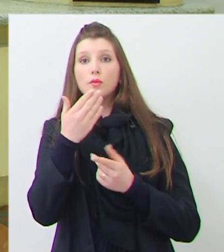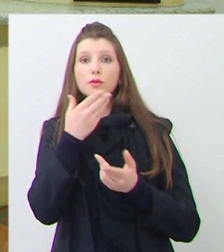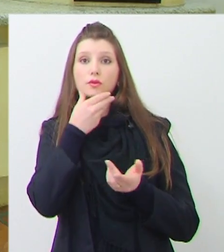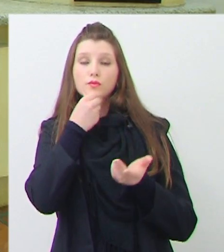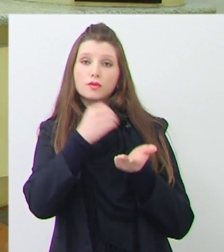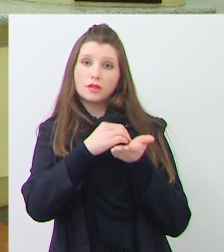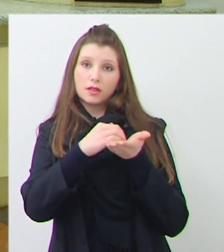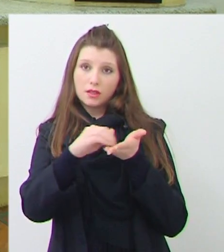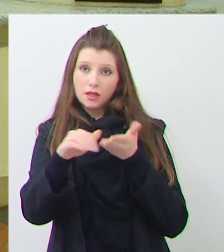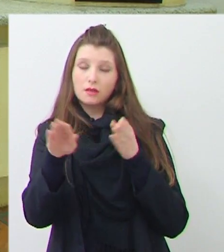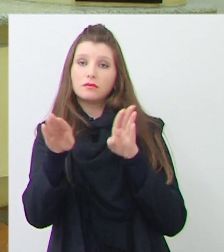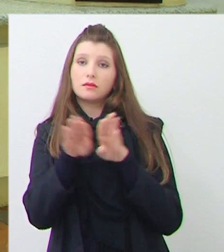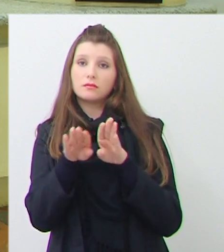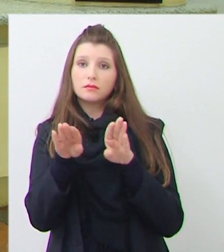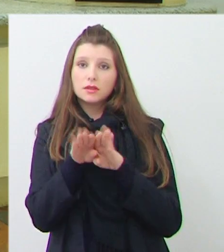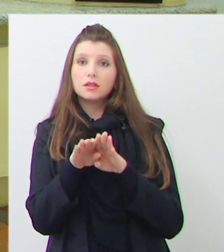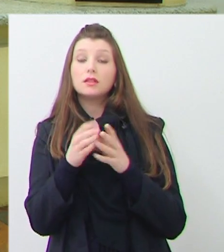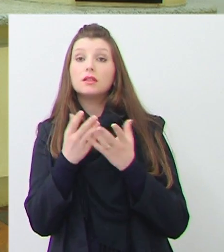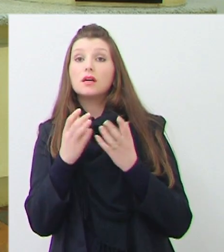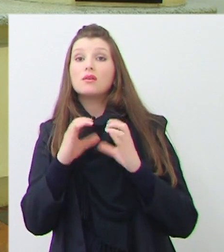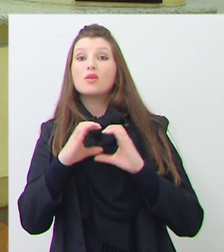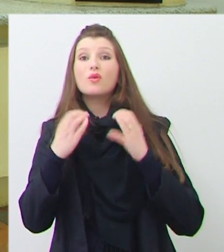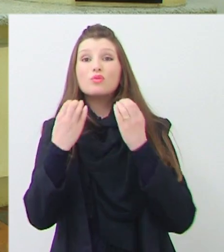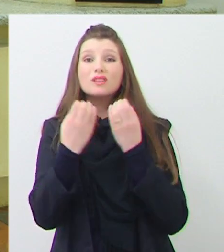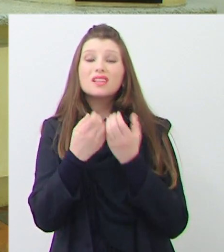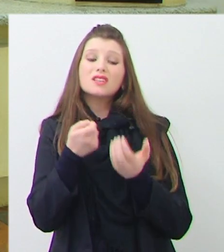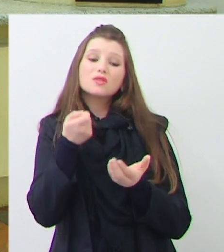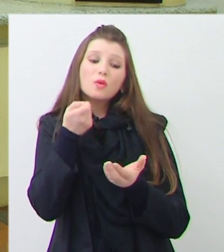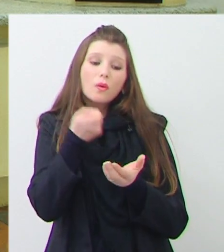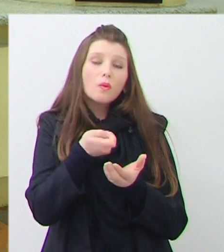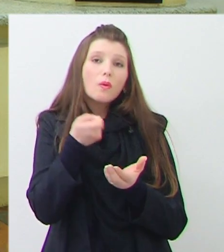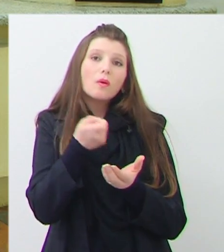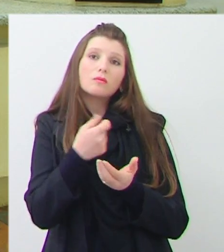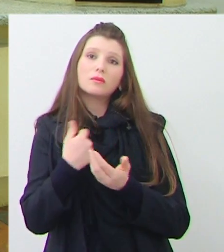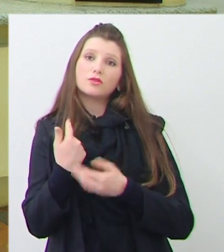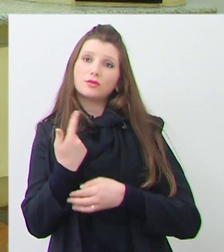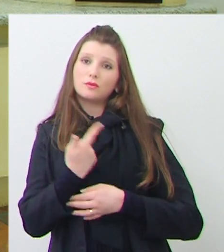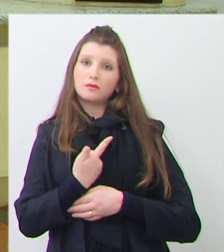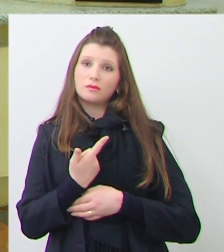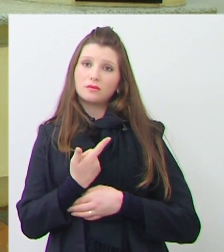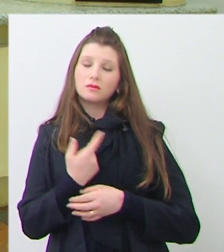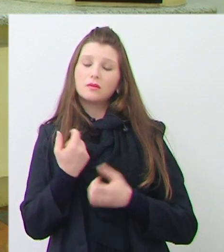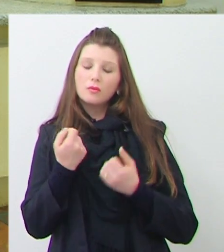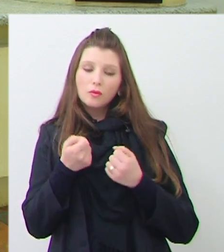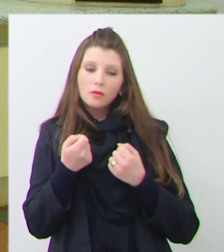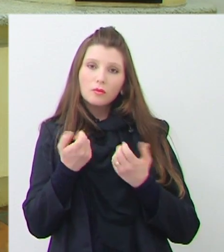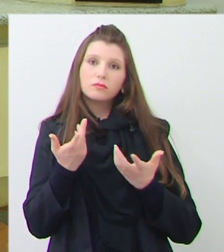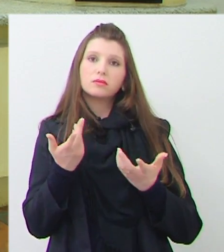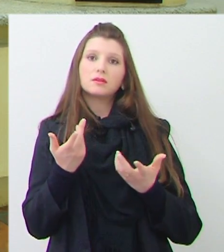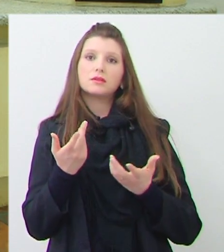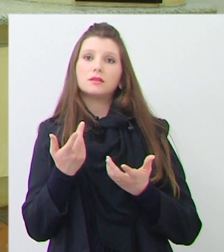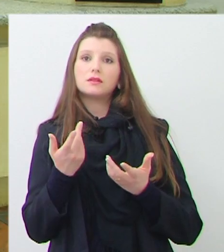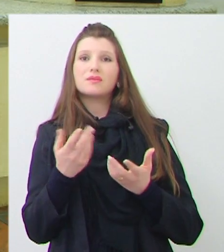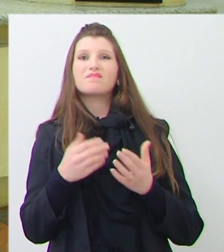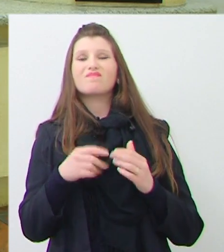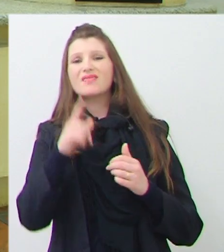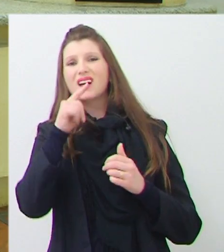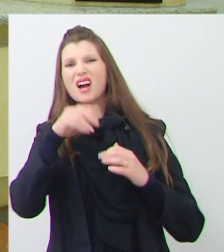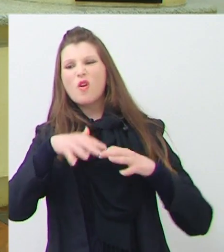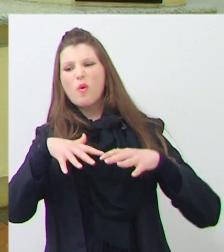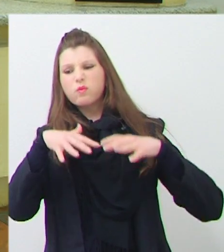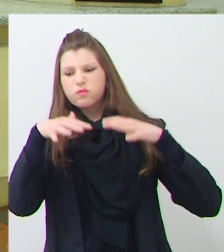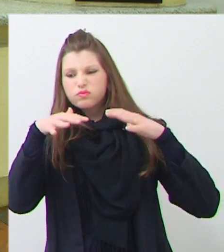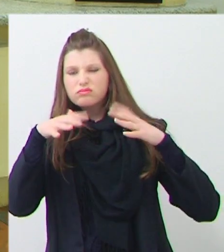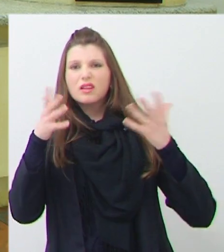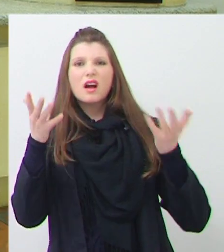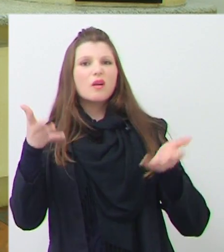Então, a comunidade vem cobrando de nós que moramos ali. Então está lá, está tudo alagado, mexeram, fizeram, cortaram.